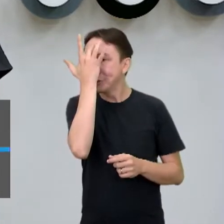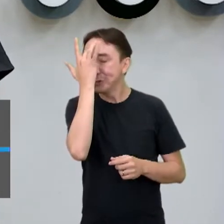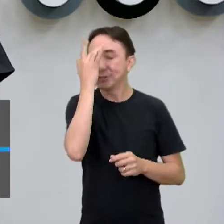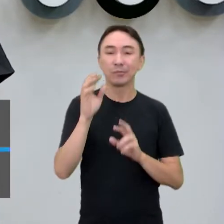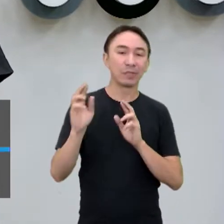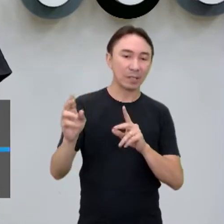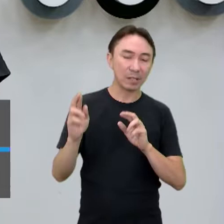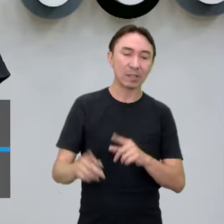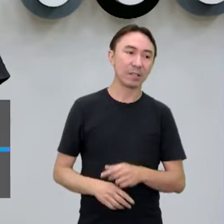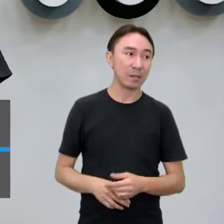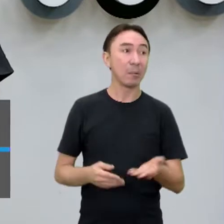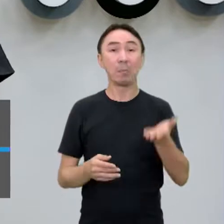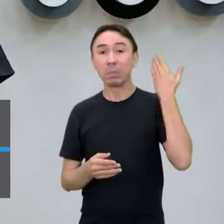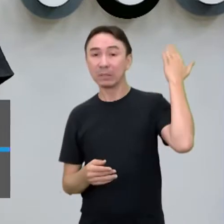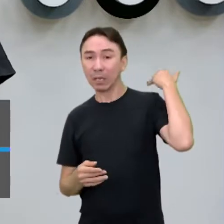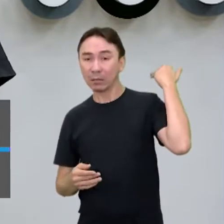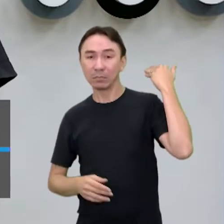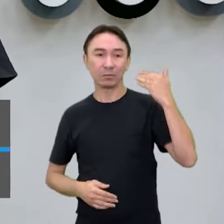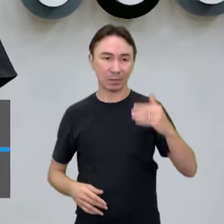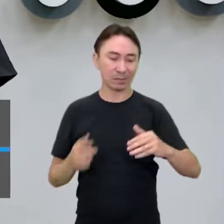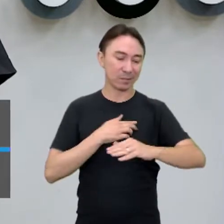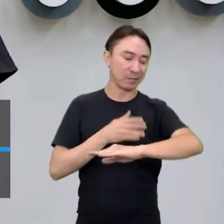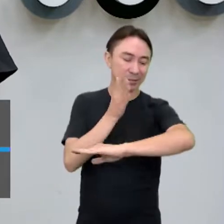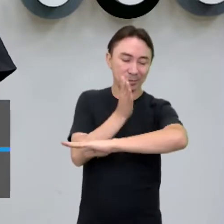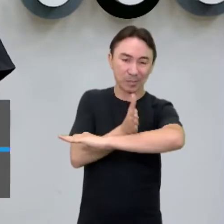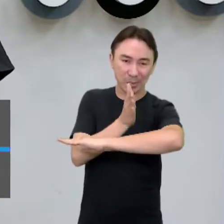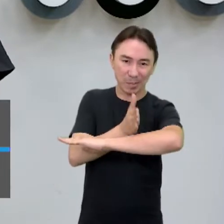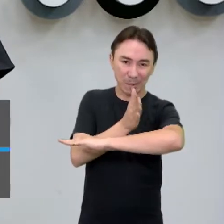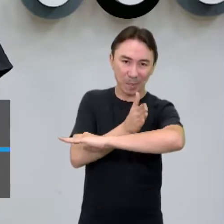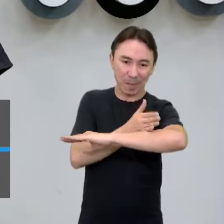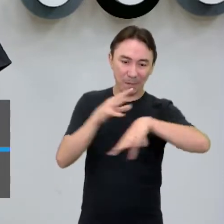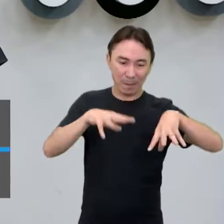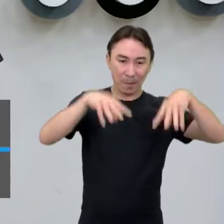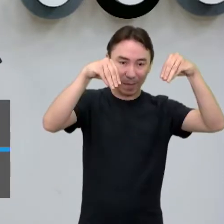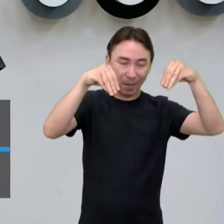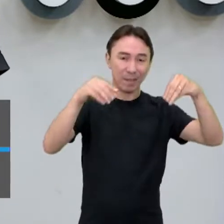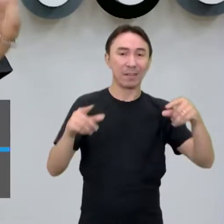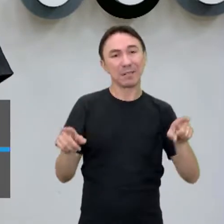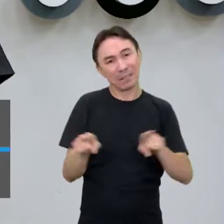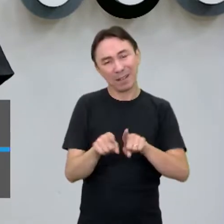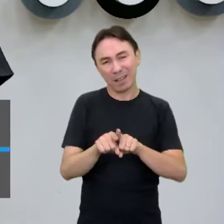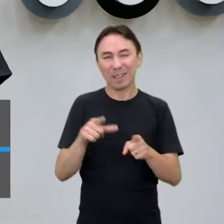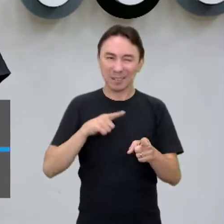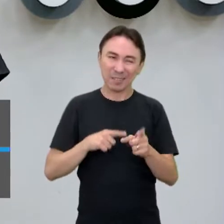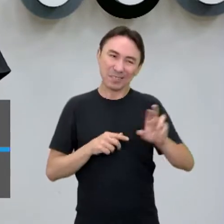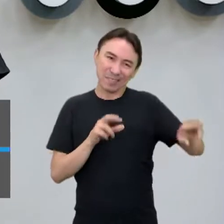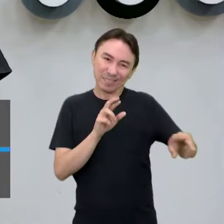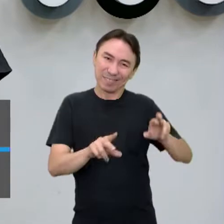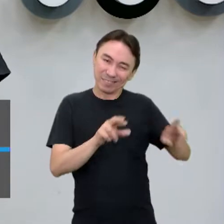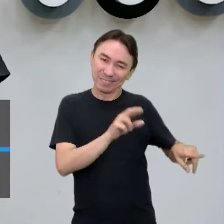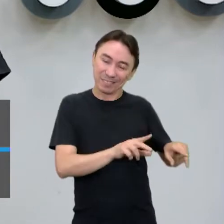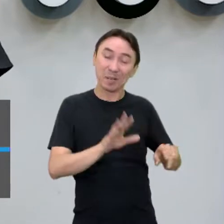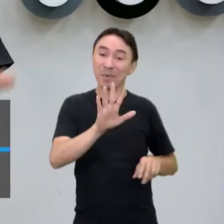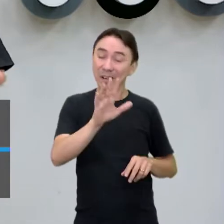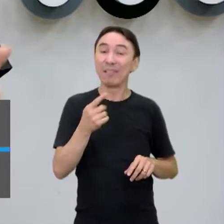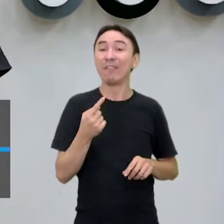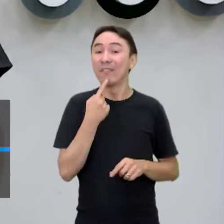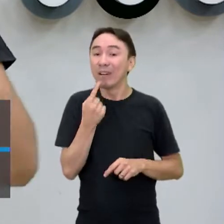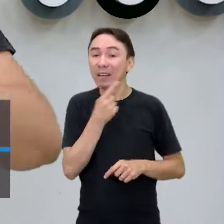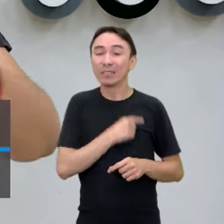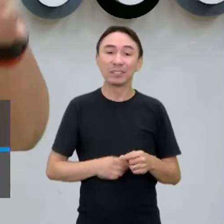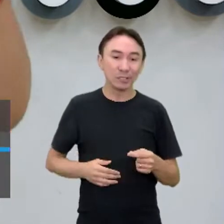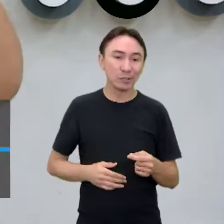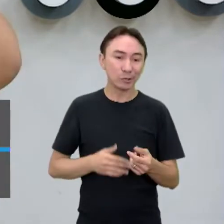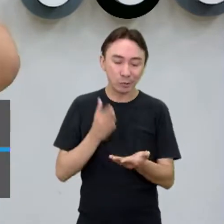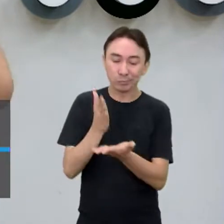sistema de estratificação social. Só que qual é o principal ponto? Quando a gente fala dessas divisões, normalmente hoje a gente pensa nelas